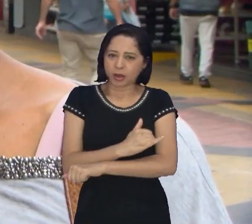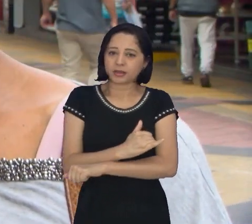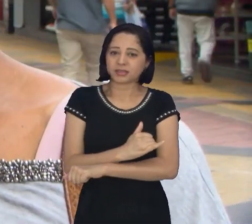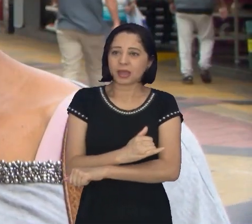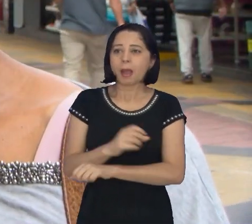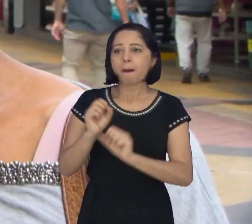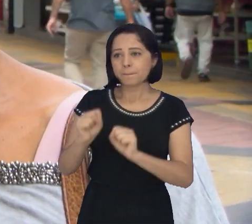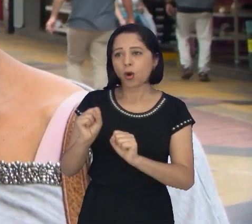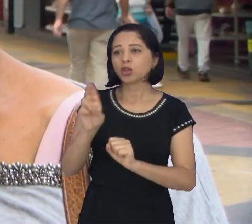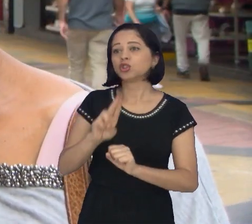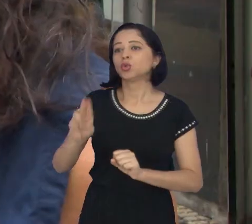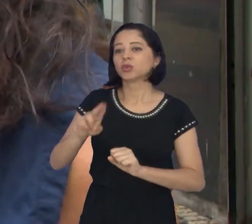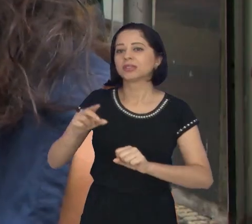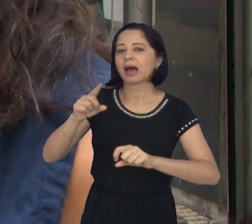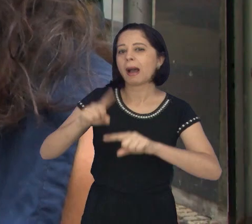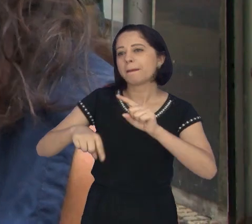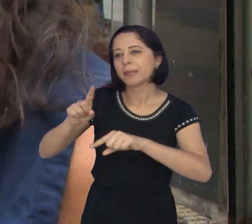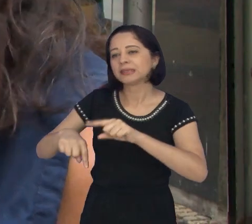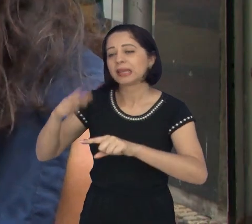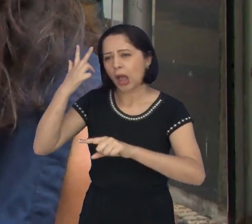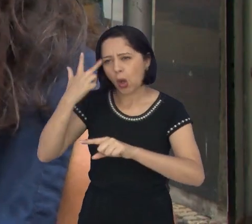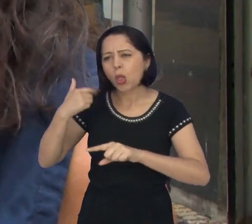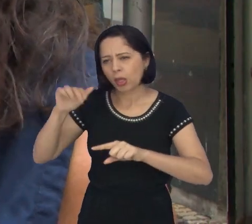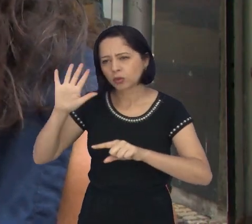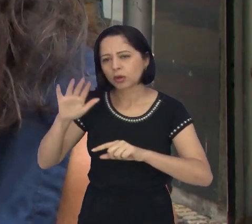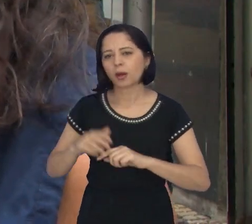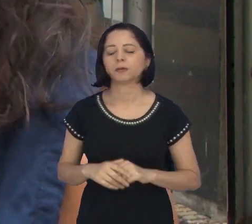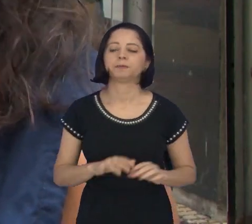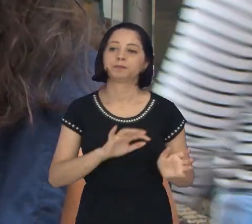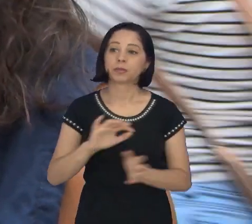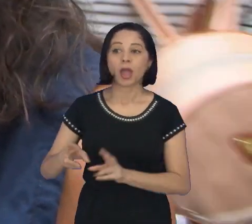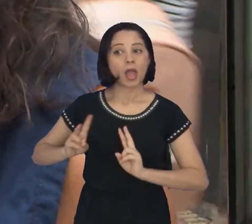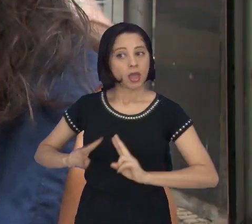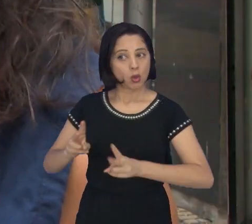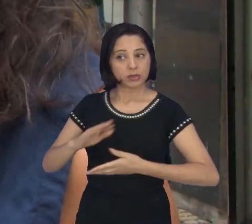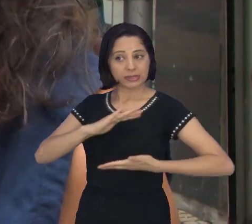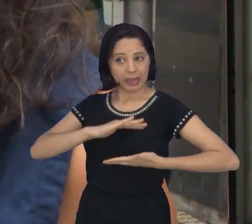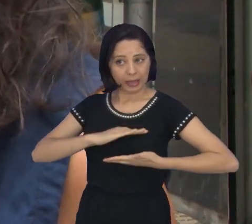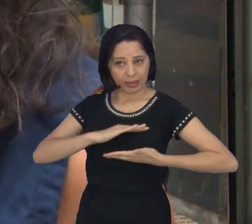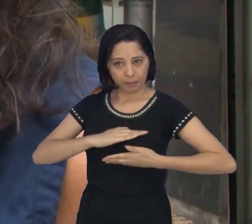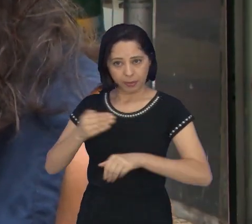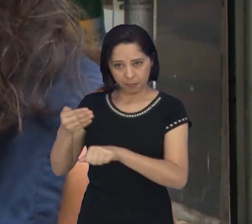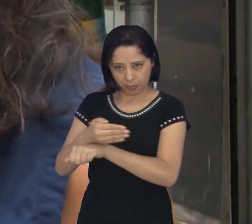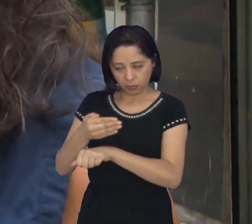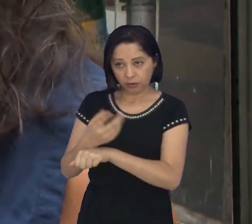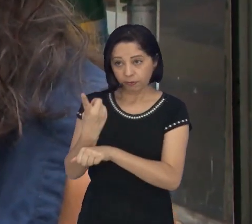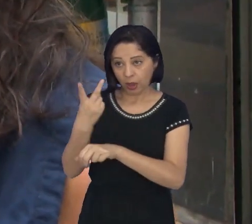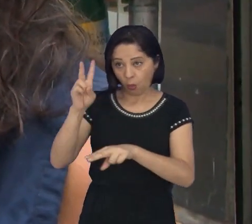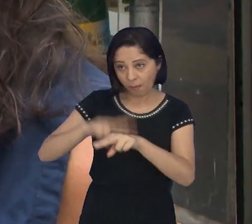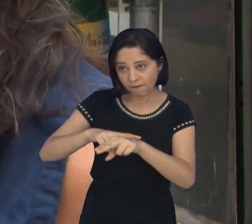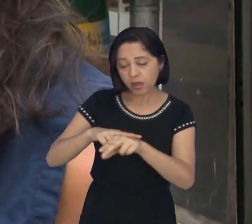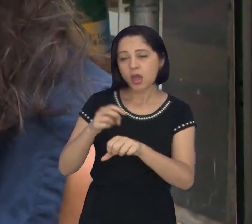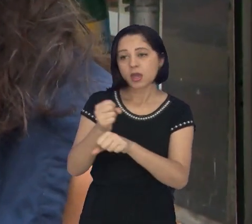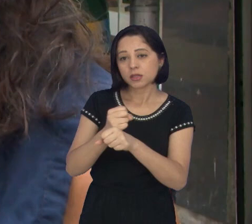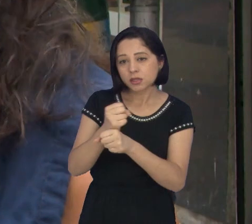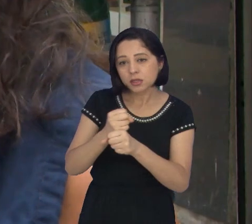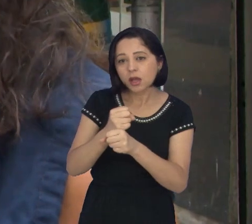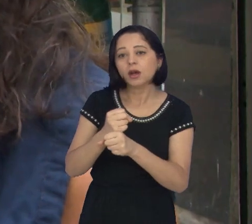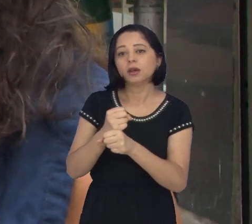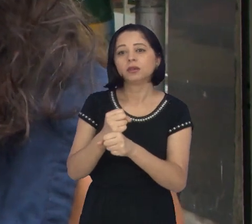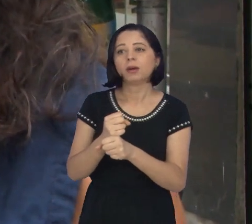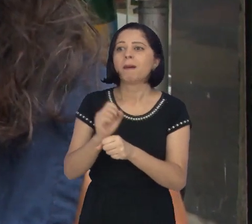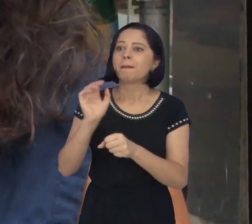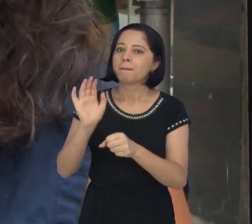natural que a gente pode estar fazendo. Eu faço normalmente a mamografia anual, entendeu? E mesmo